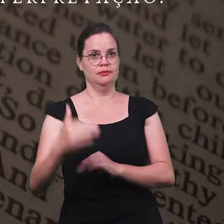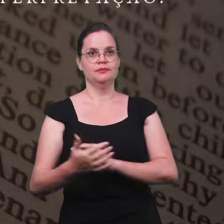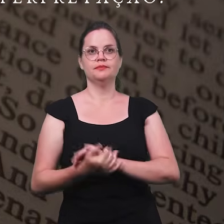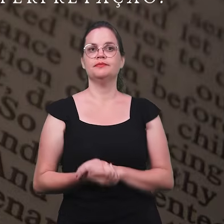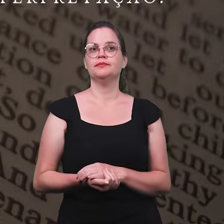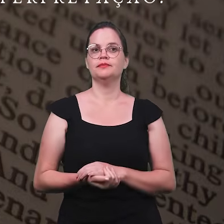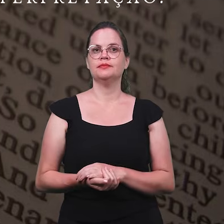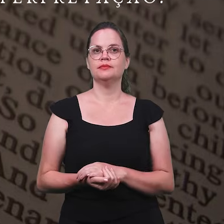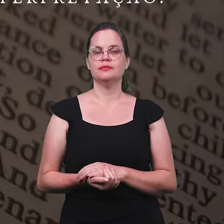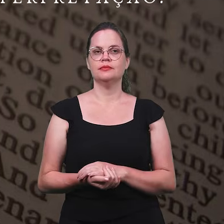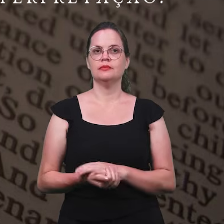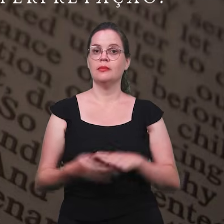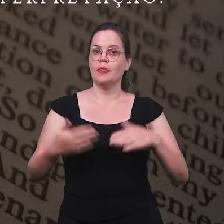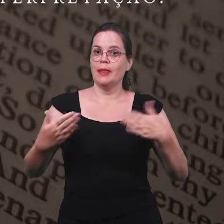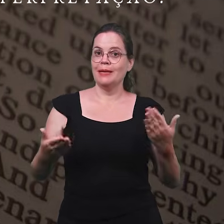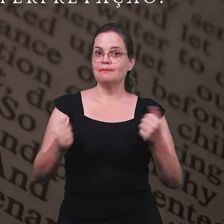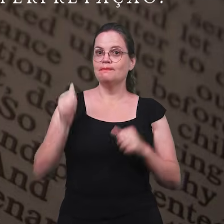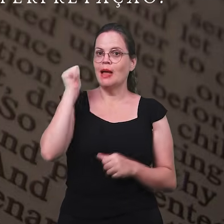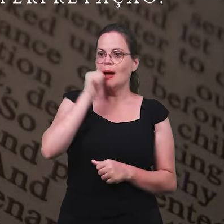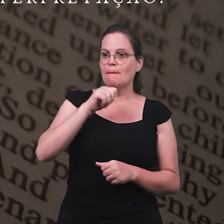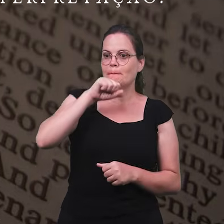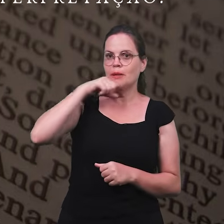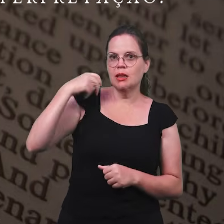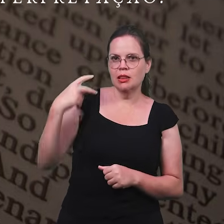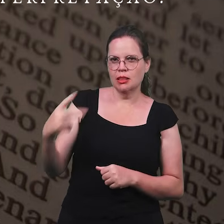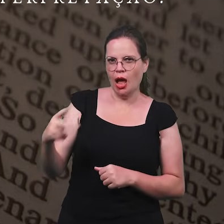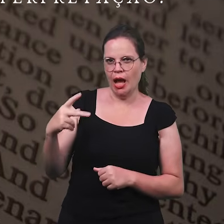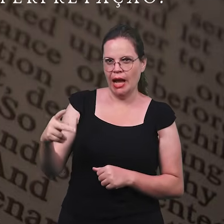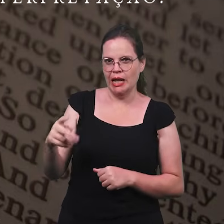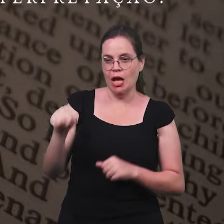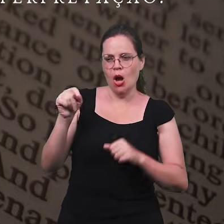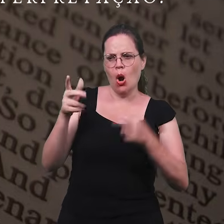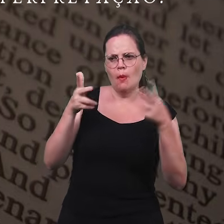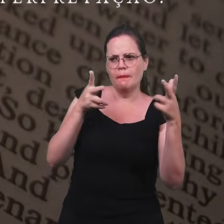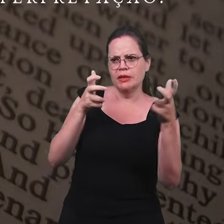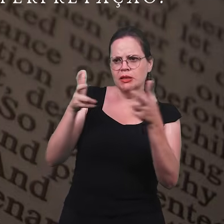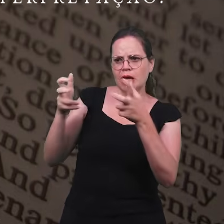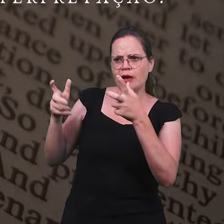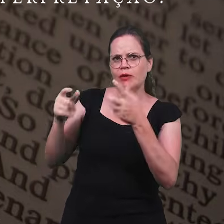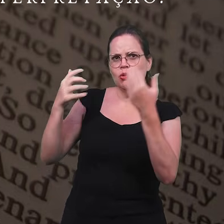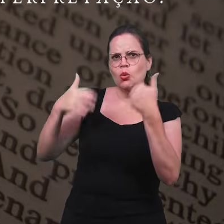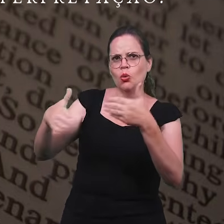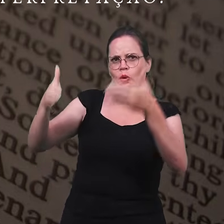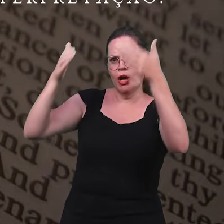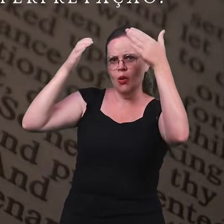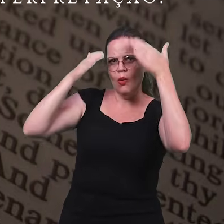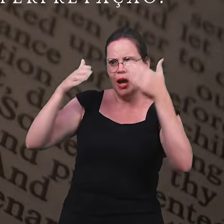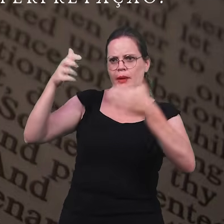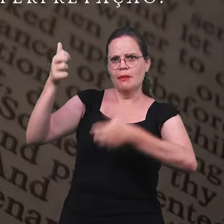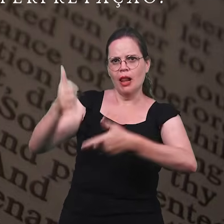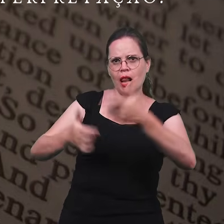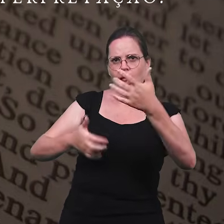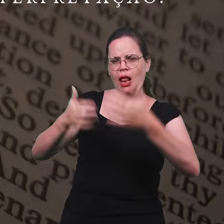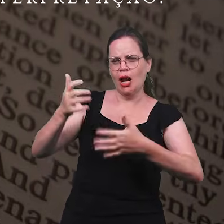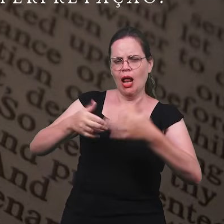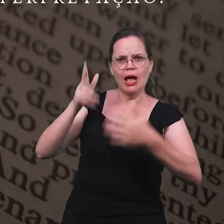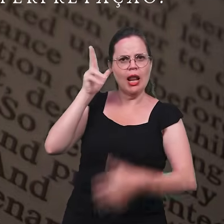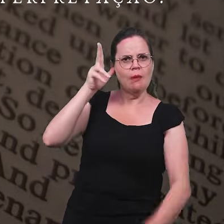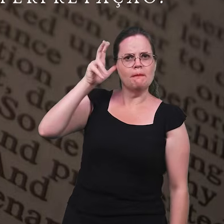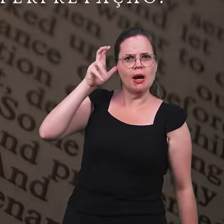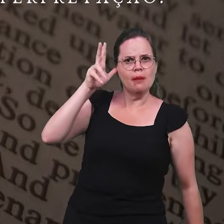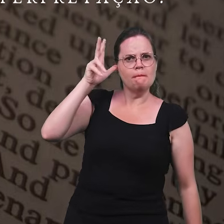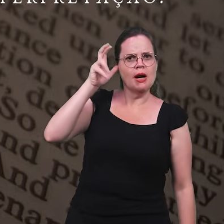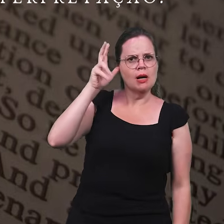rainha, por causa das palavras do rei e dos seus grandes, entrou na casa do banquete. Interessante que